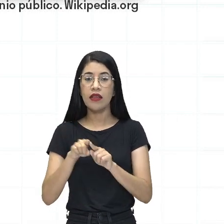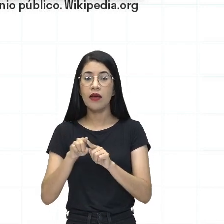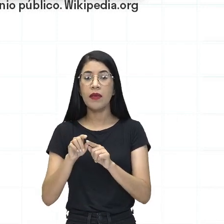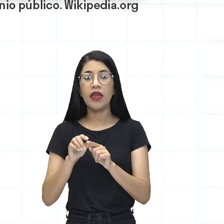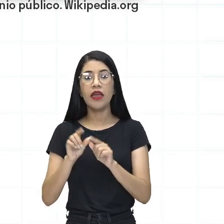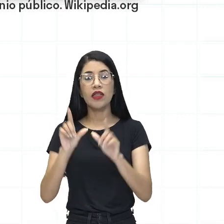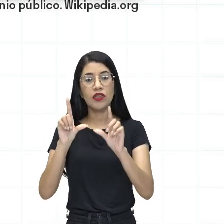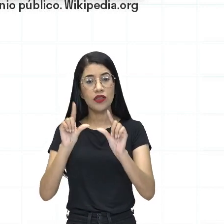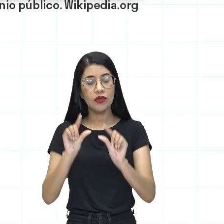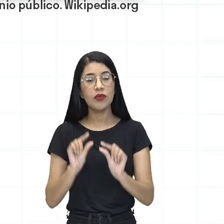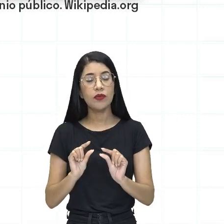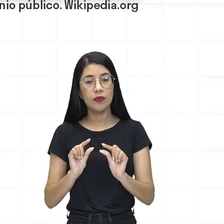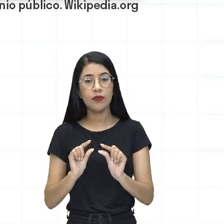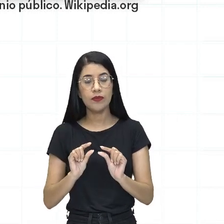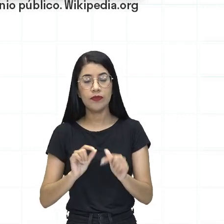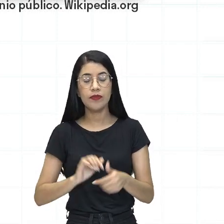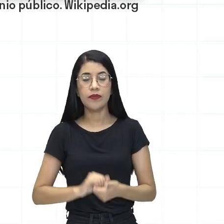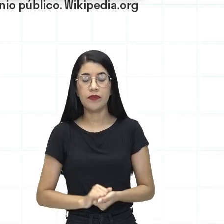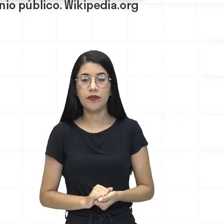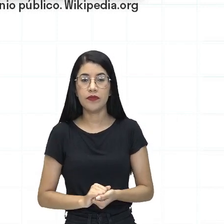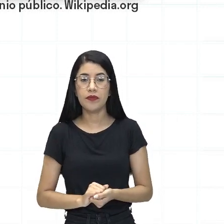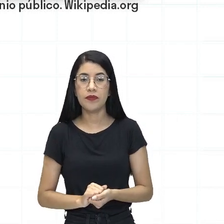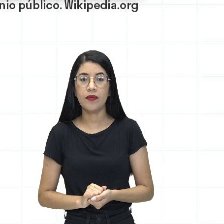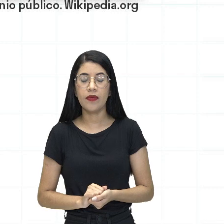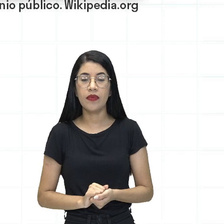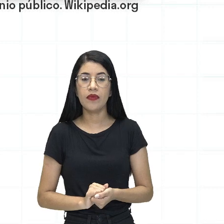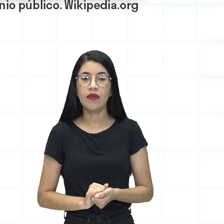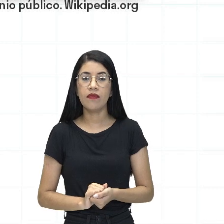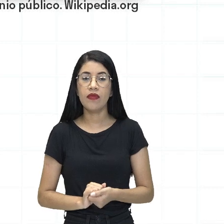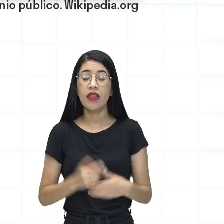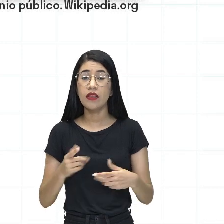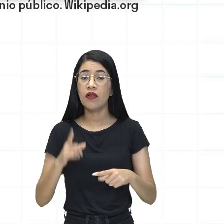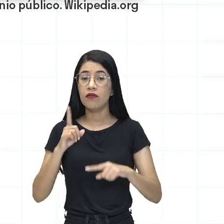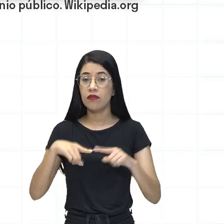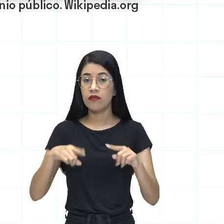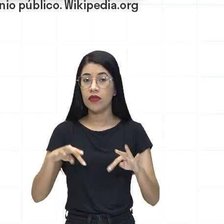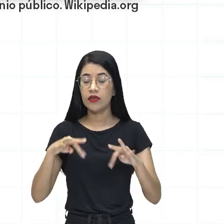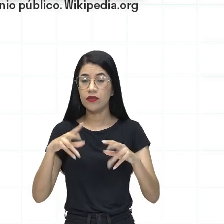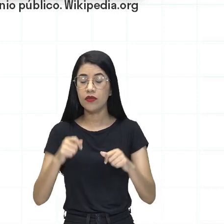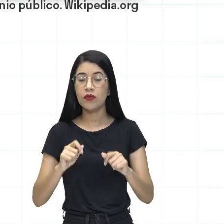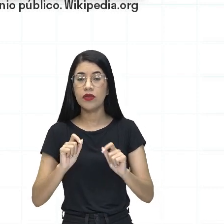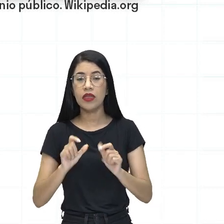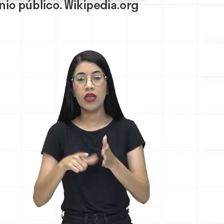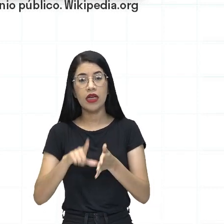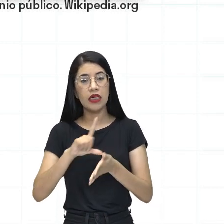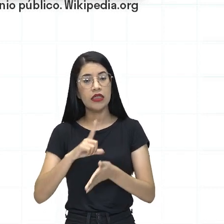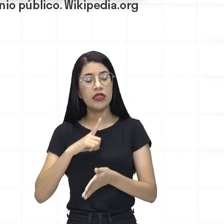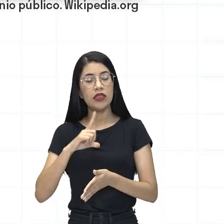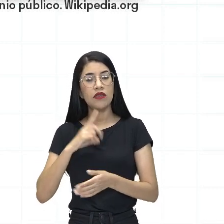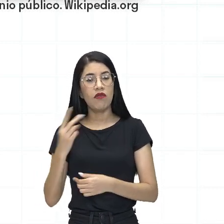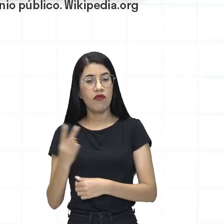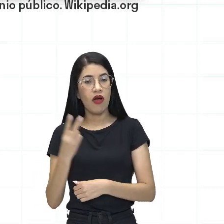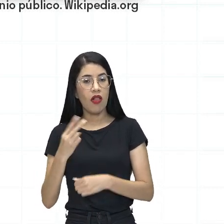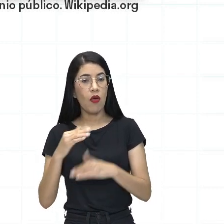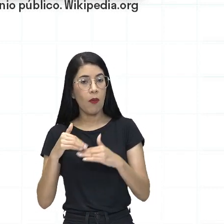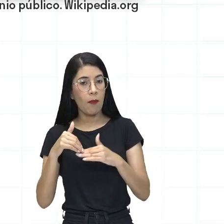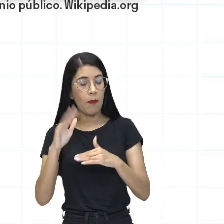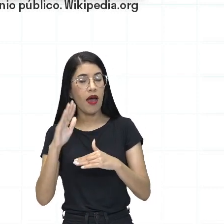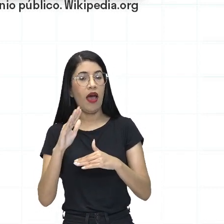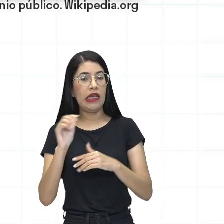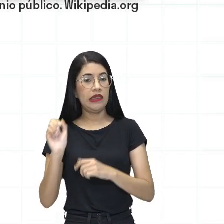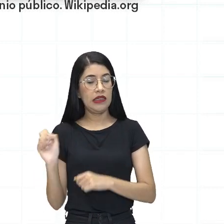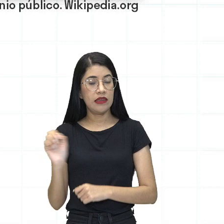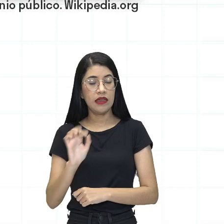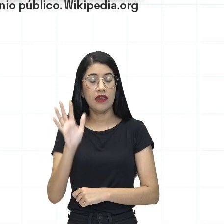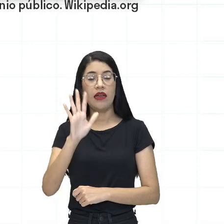da produção, né? Então, todos esses produtos que antes tinham valores maiores, mais